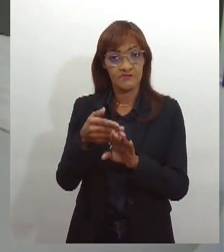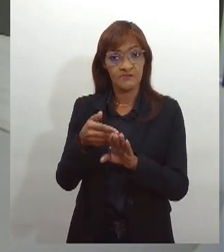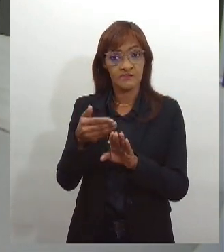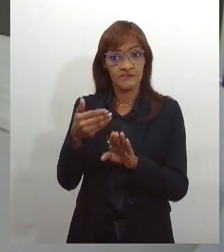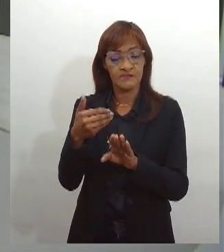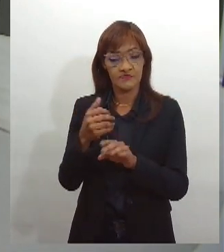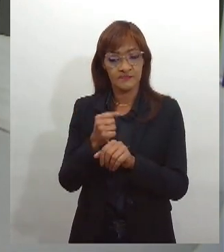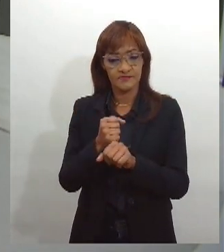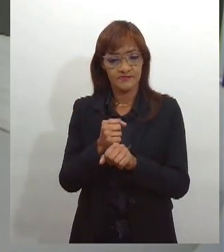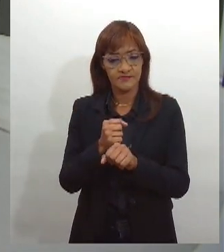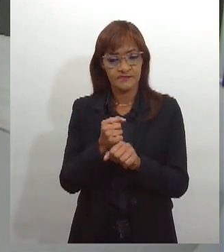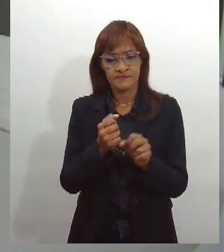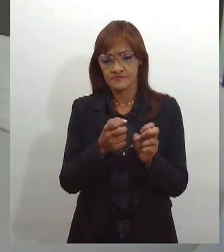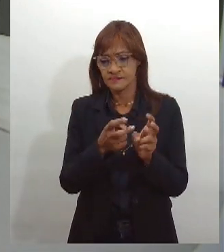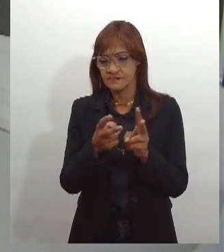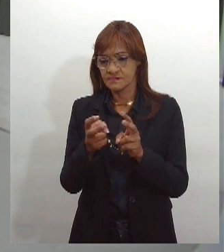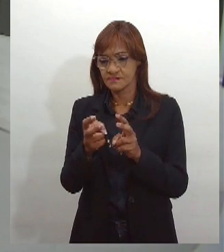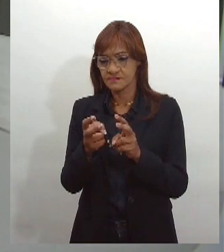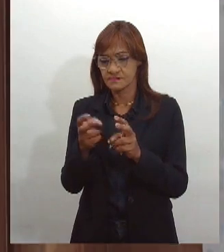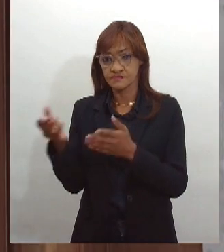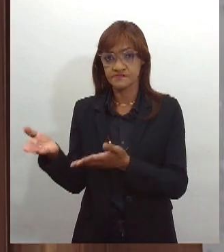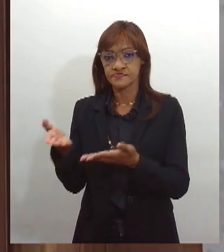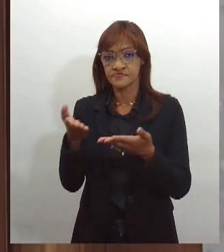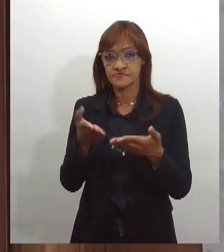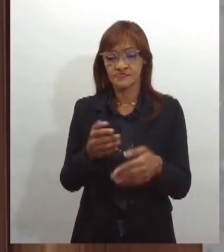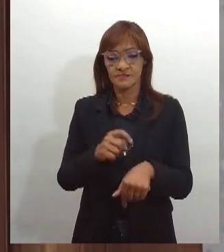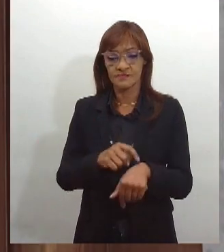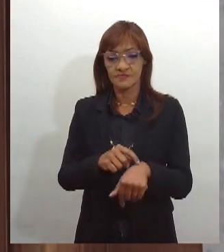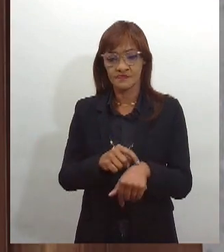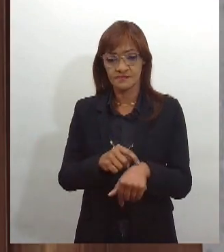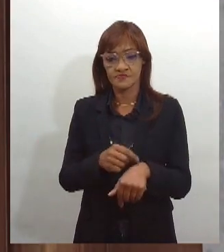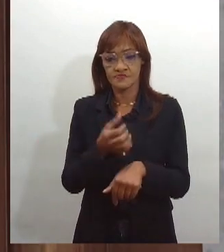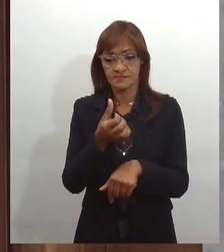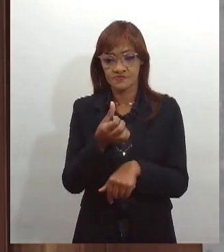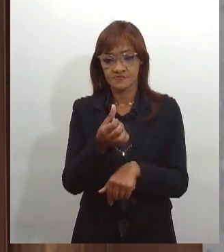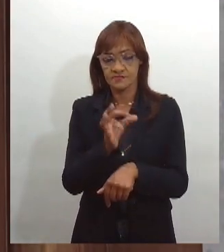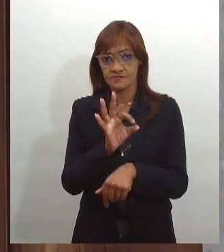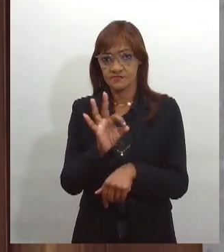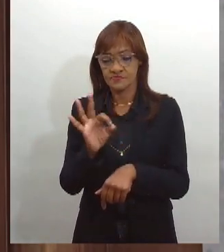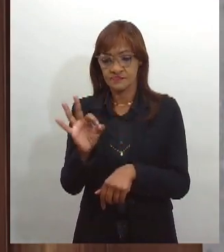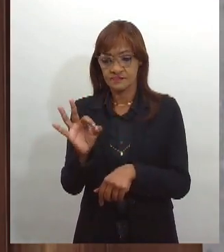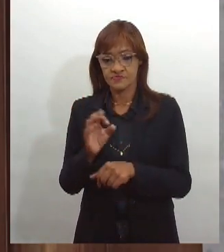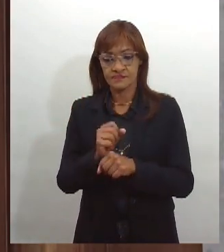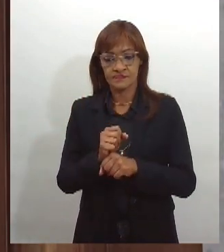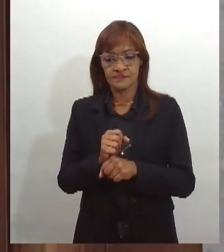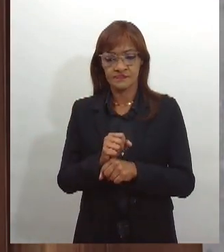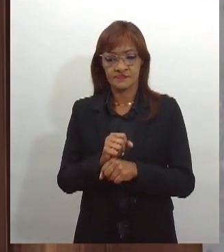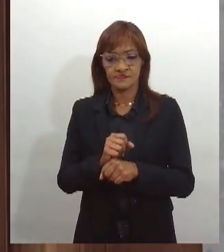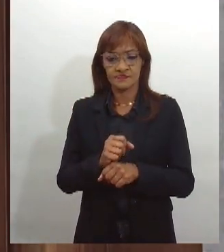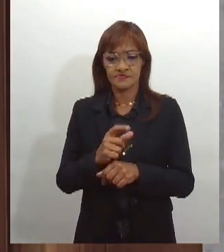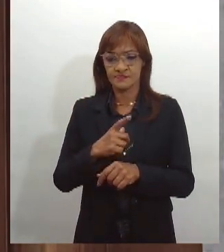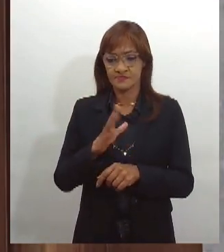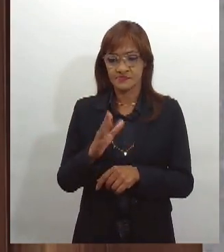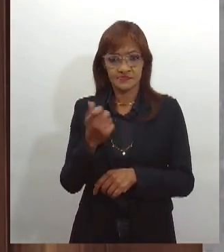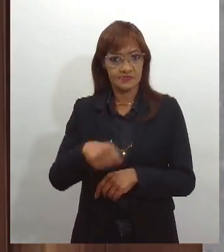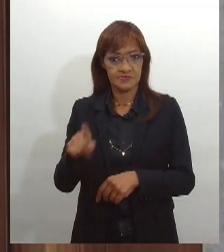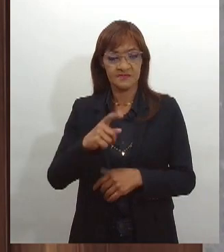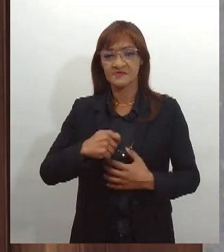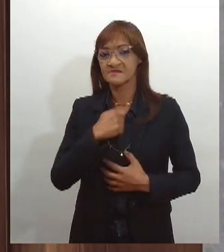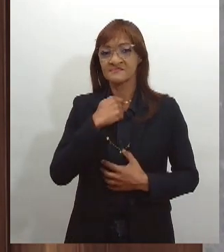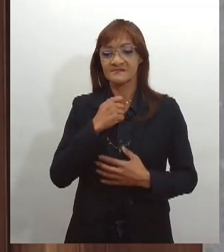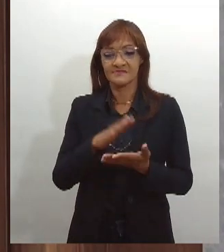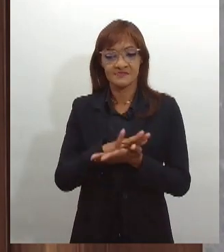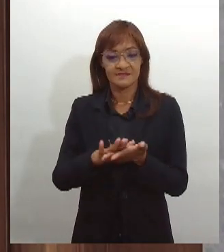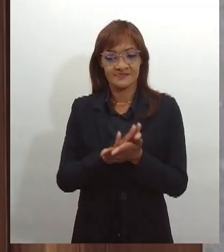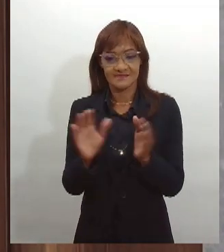às 18 horas. Durante a solenidade, durante o nosso encontro, vai ser informal, não é preciso gravata, terno, roupa muito